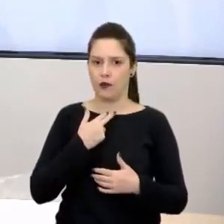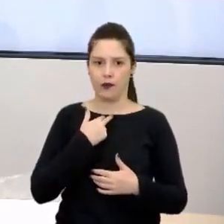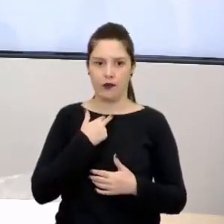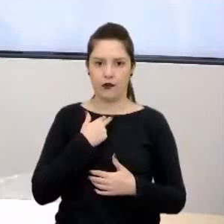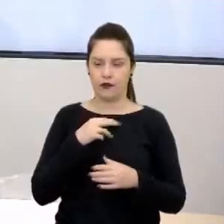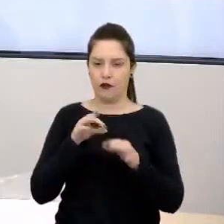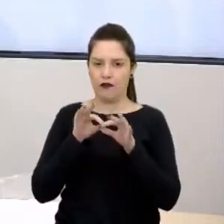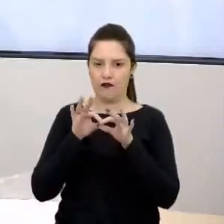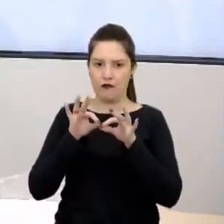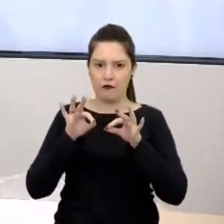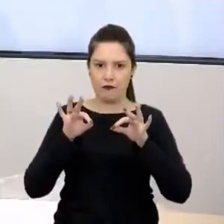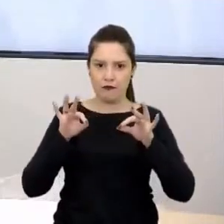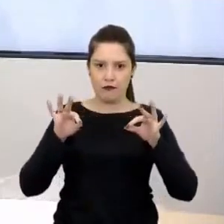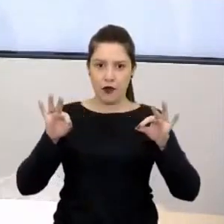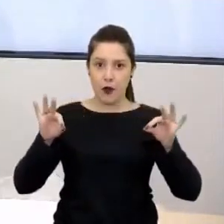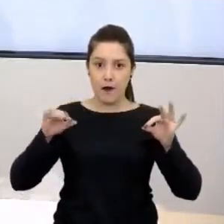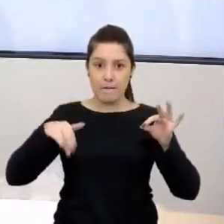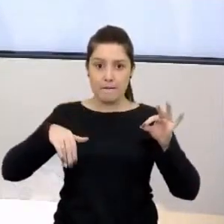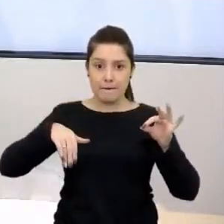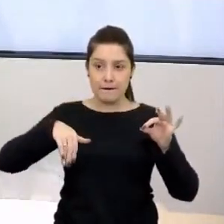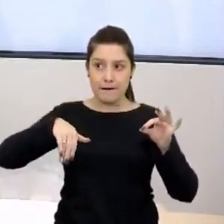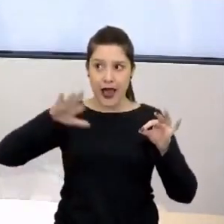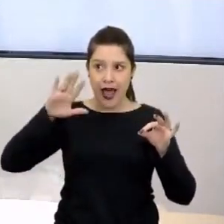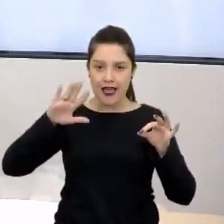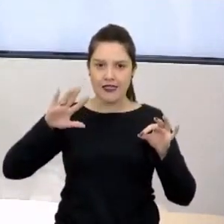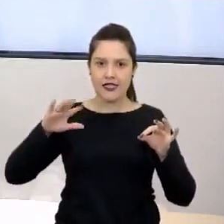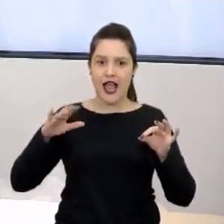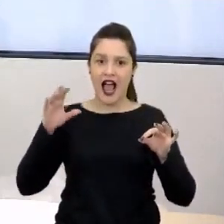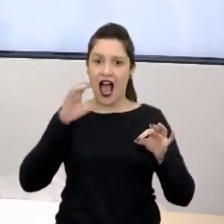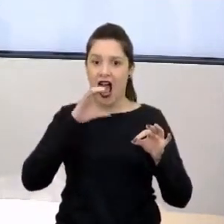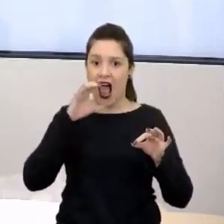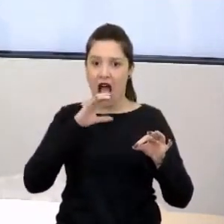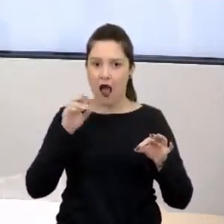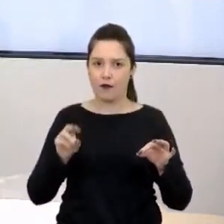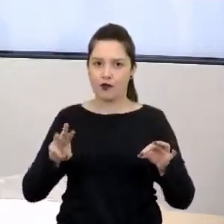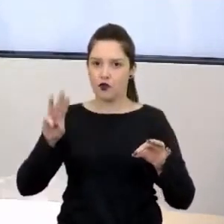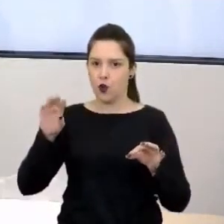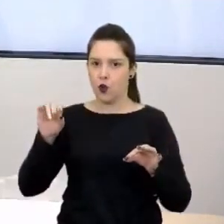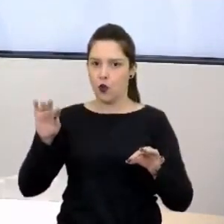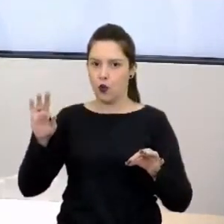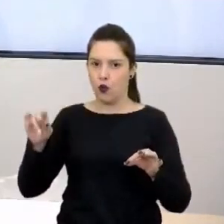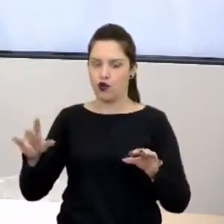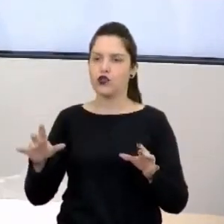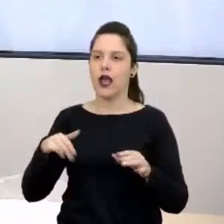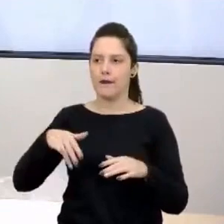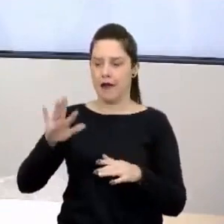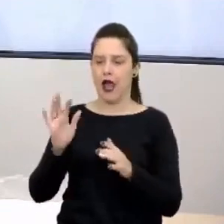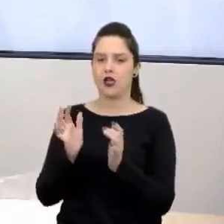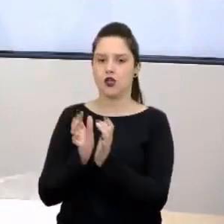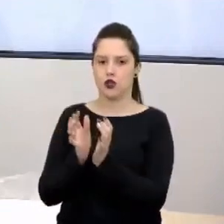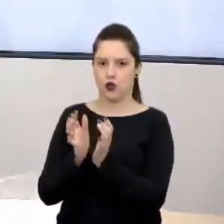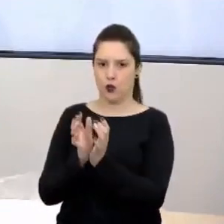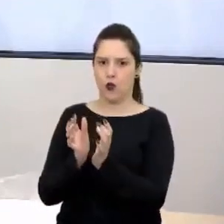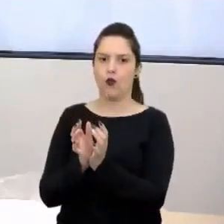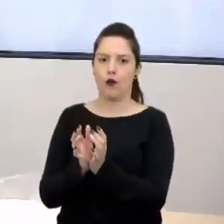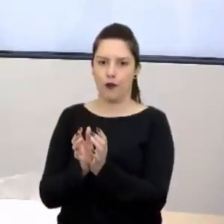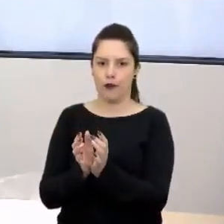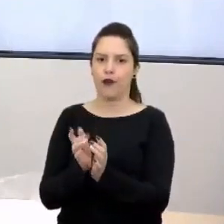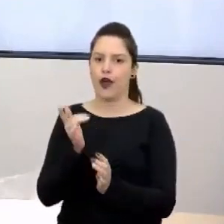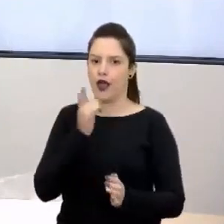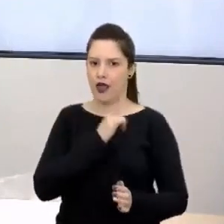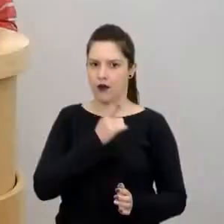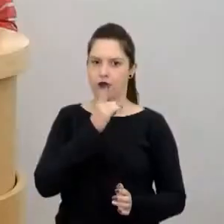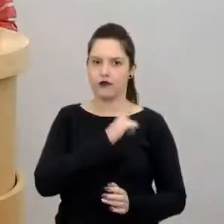fios, principalmente quanto mais alta a voltagem, pior vai ser o curto-circuito, e aí você tem chance dele realmente...